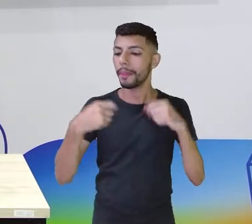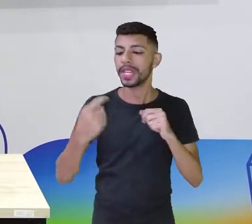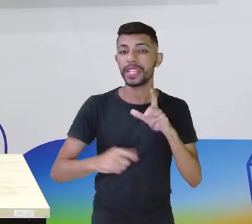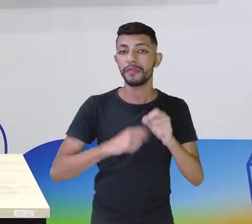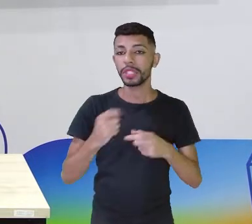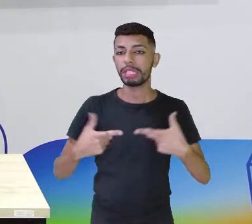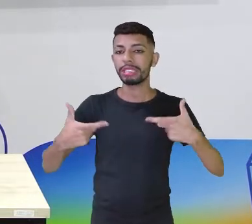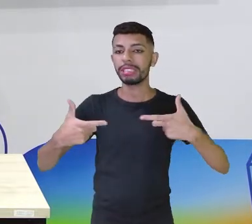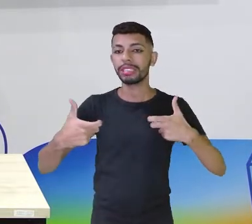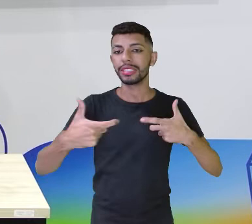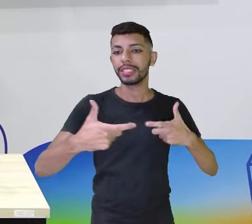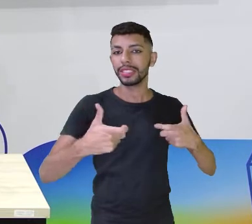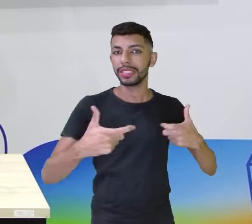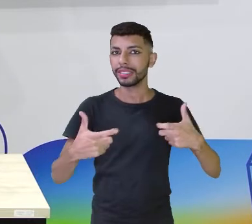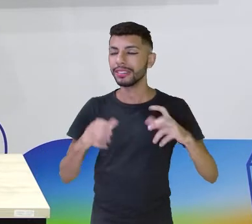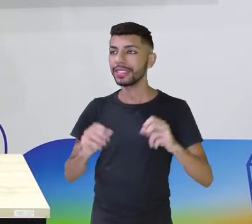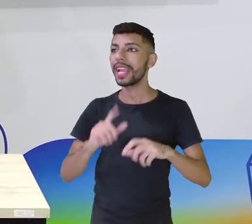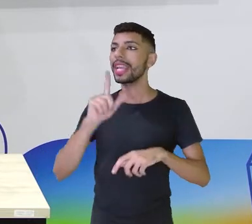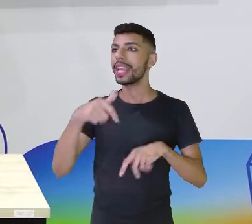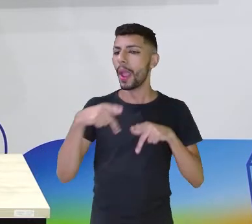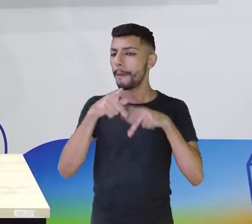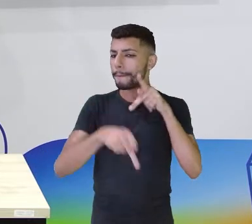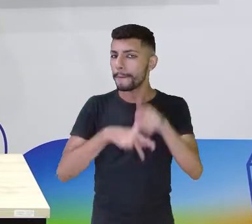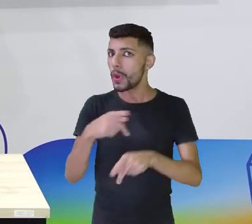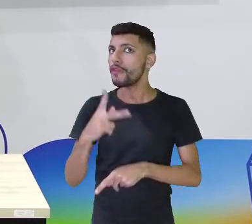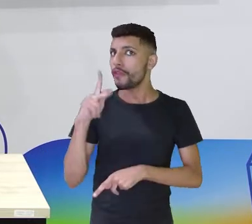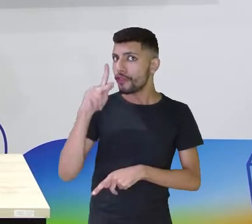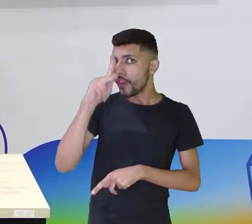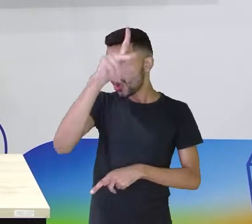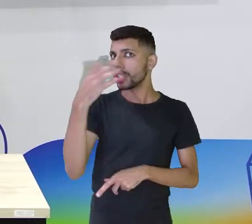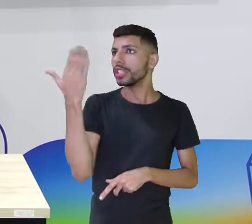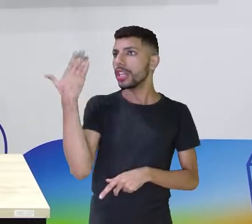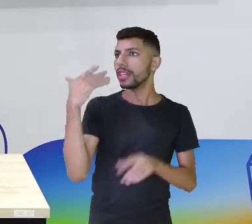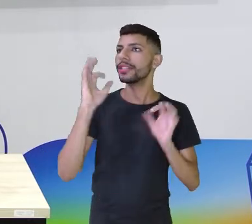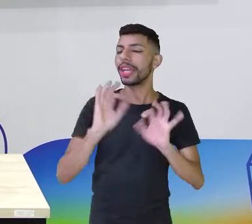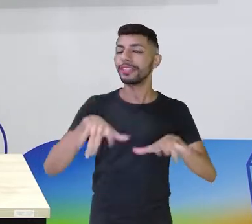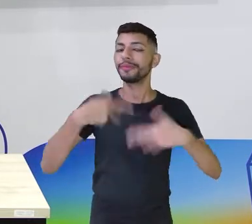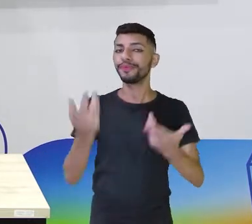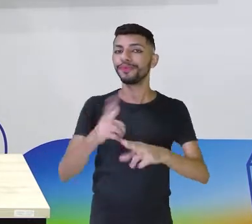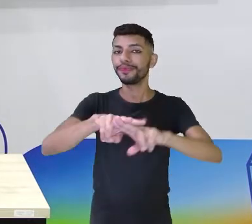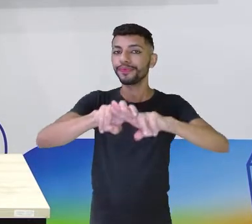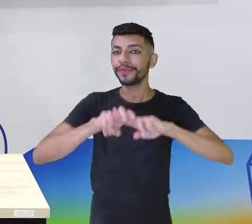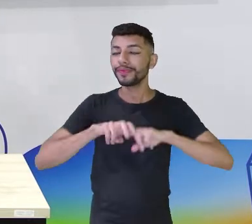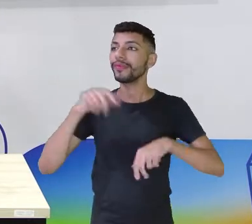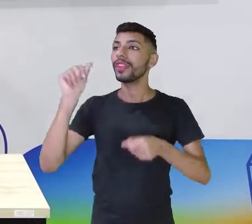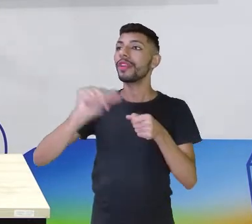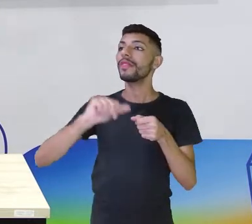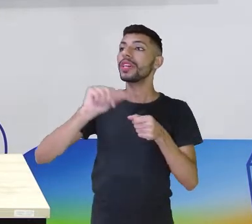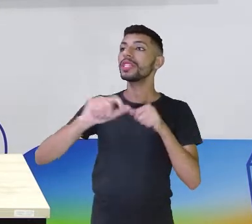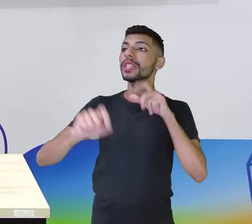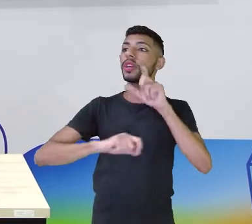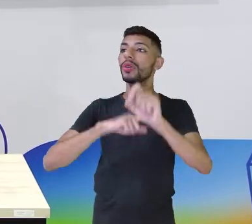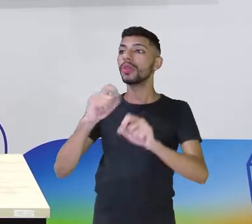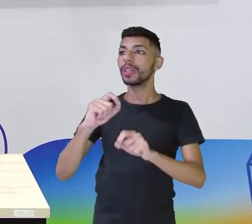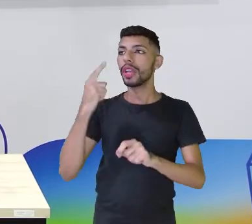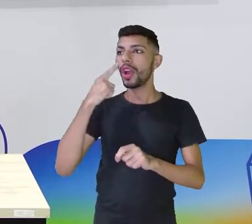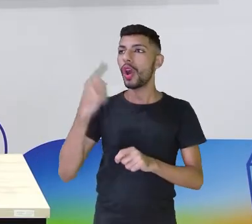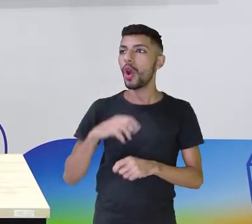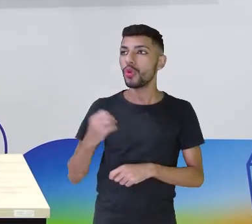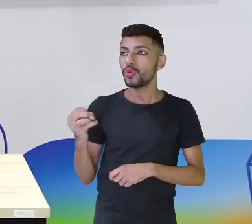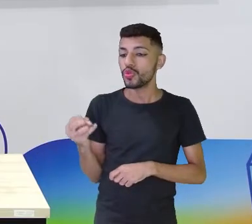os turcos e era um povo muito forte. Para isso, eles fizeram o quê? Um